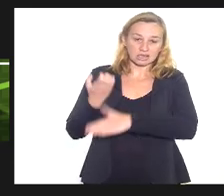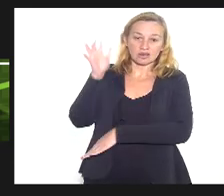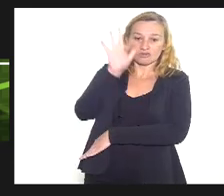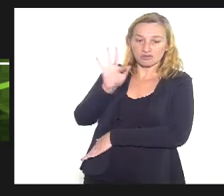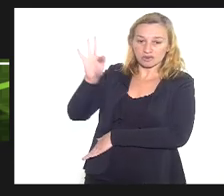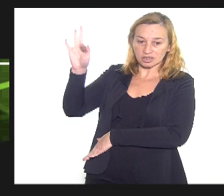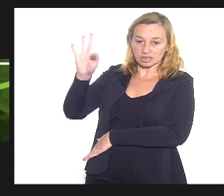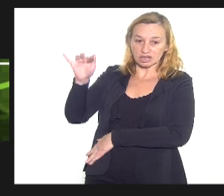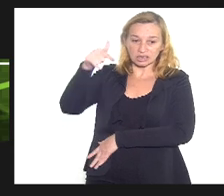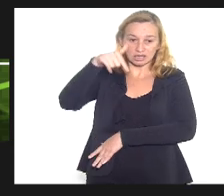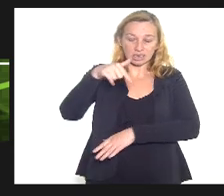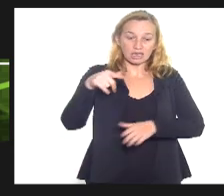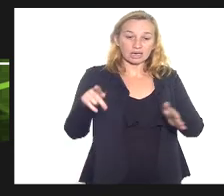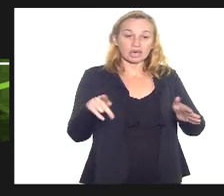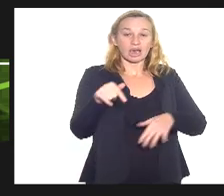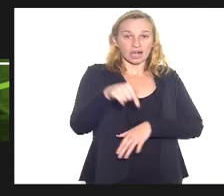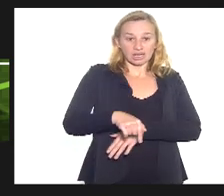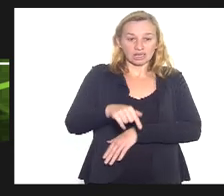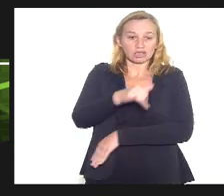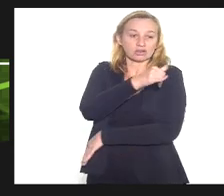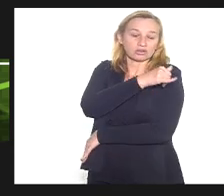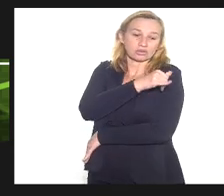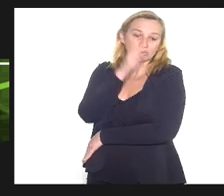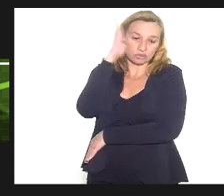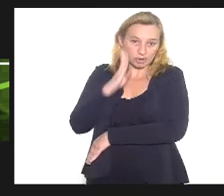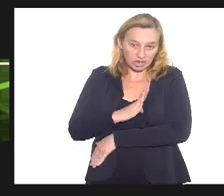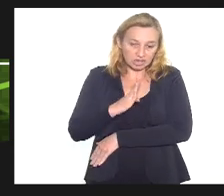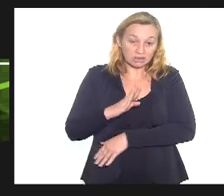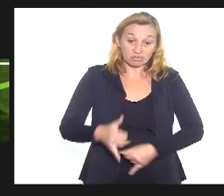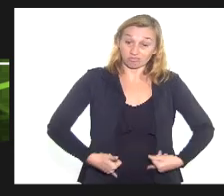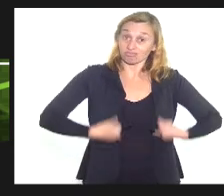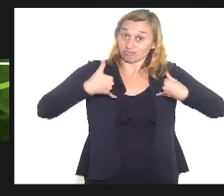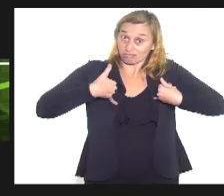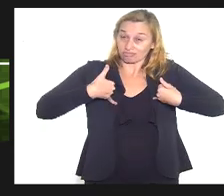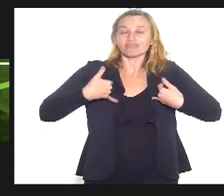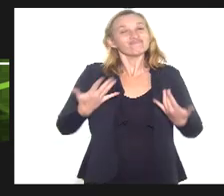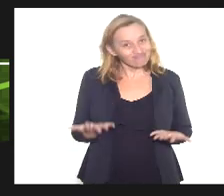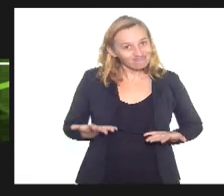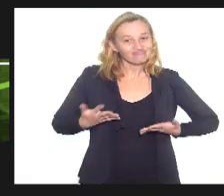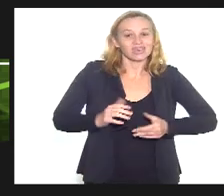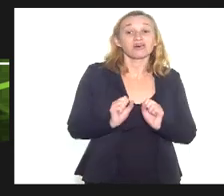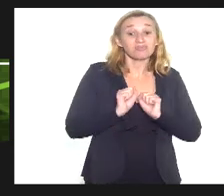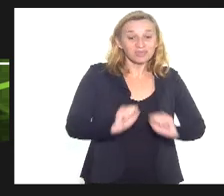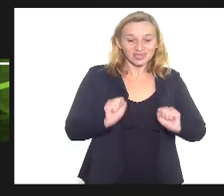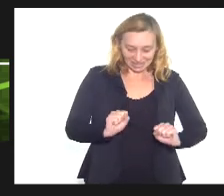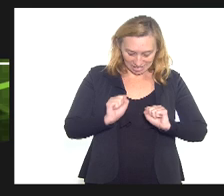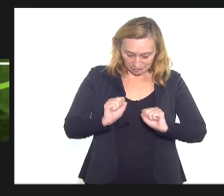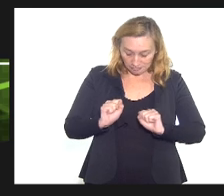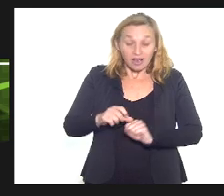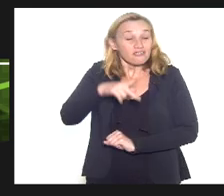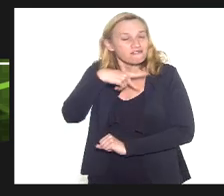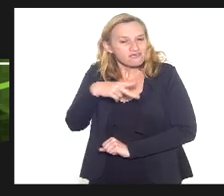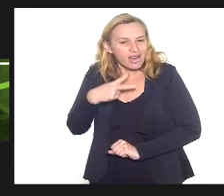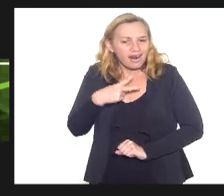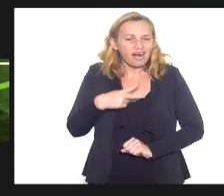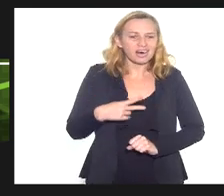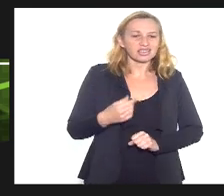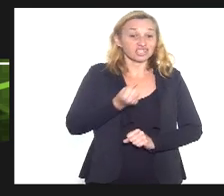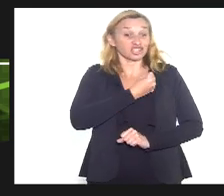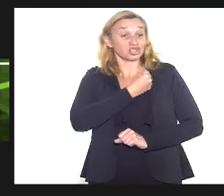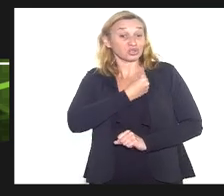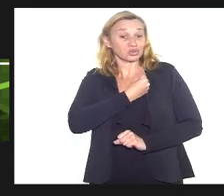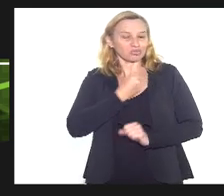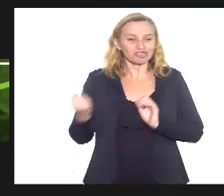estabelecidas aqui no país. Isso é algo que nos orgulha bastante, poder falar desses números,